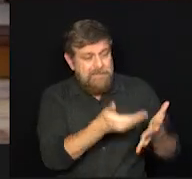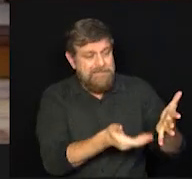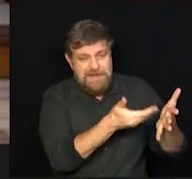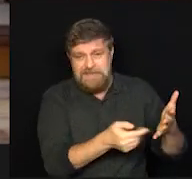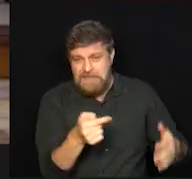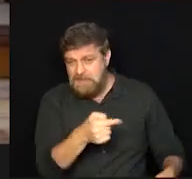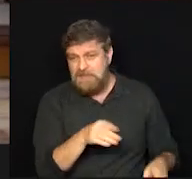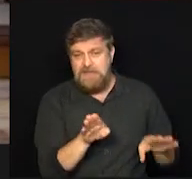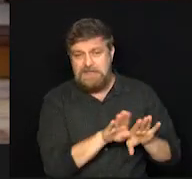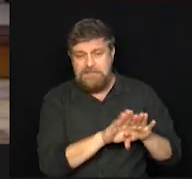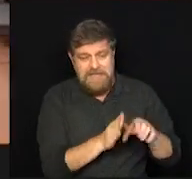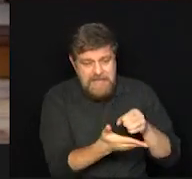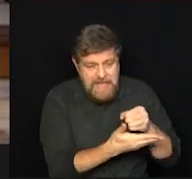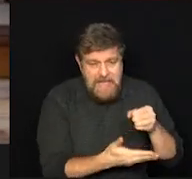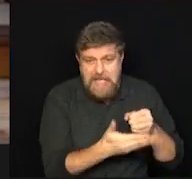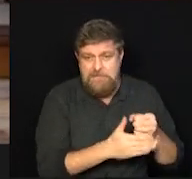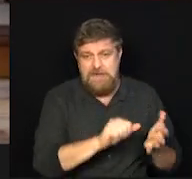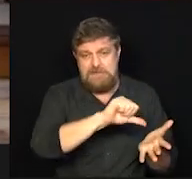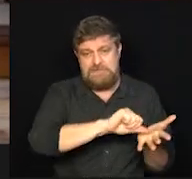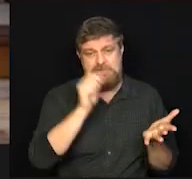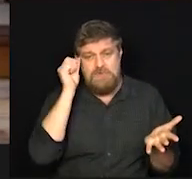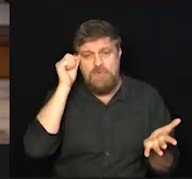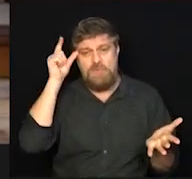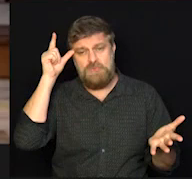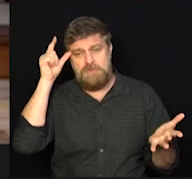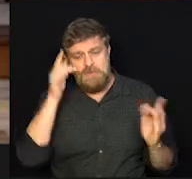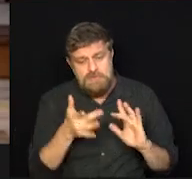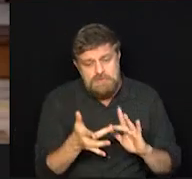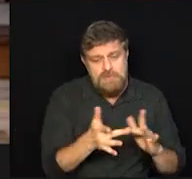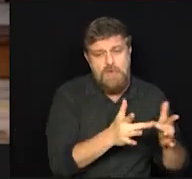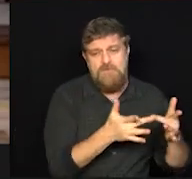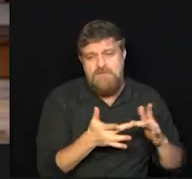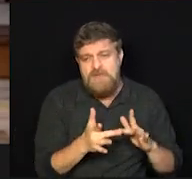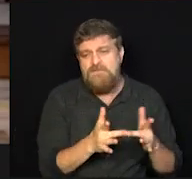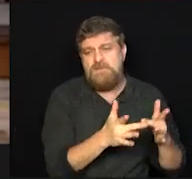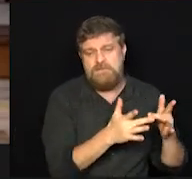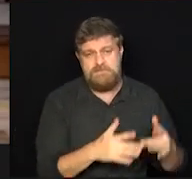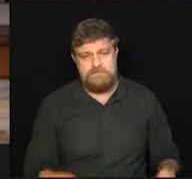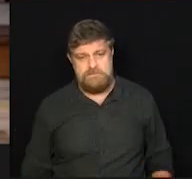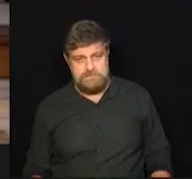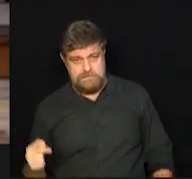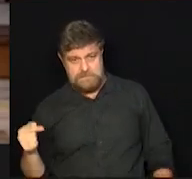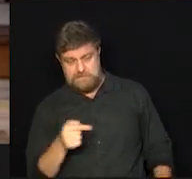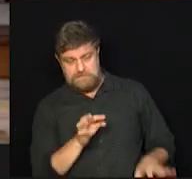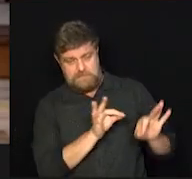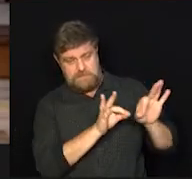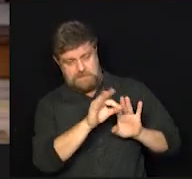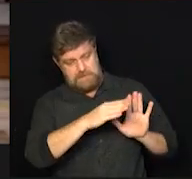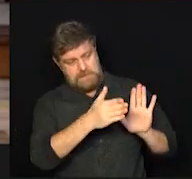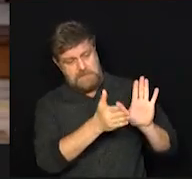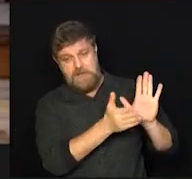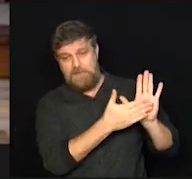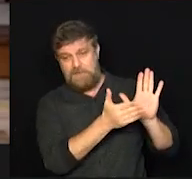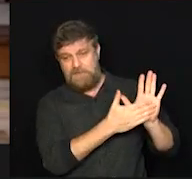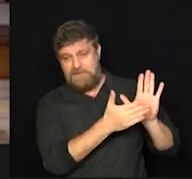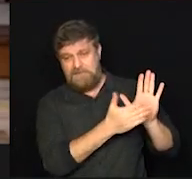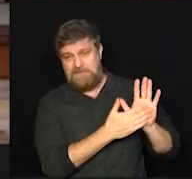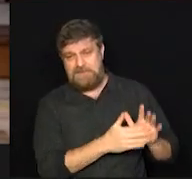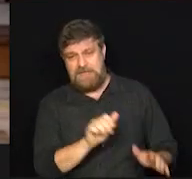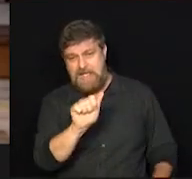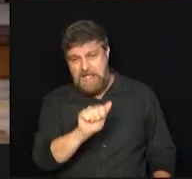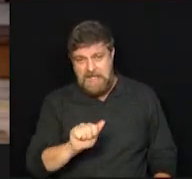que compõem também a essência desse Centro Cultural de convívio esse projeto ele está sendo proposto pela associação